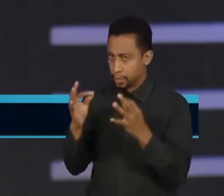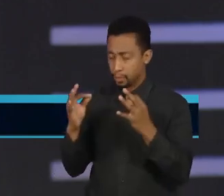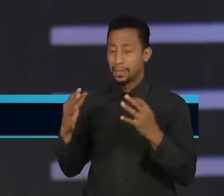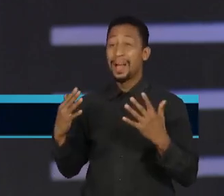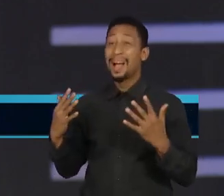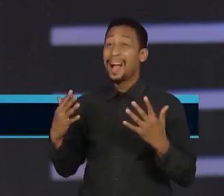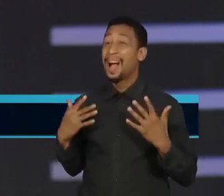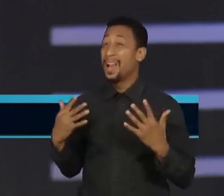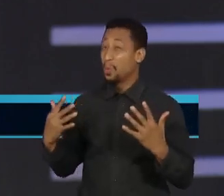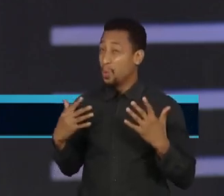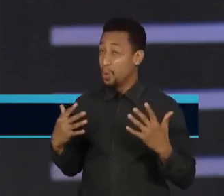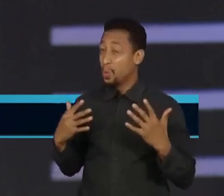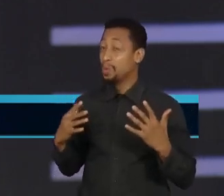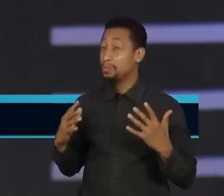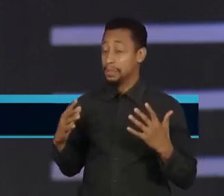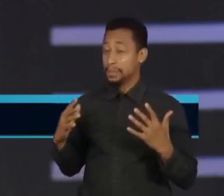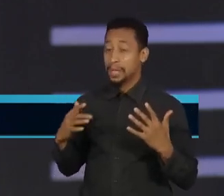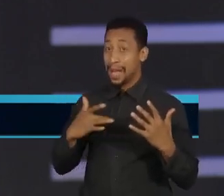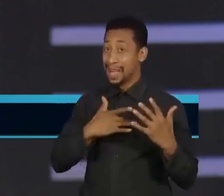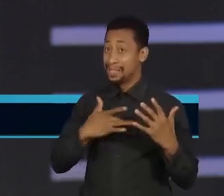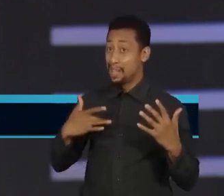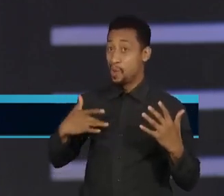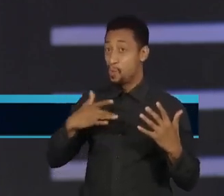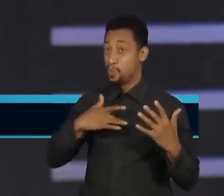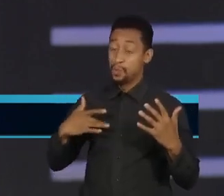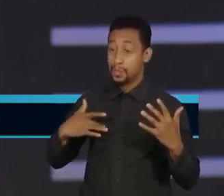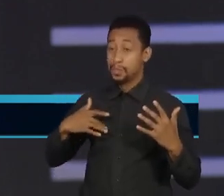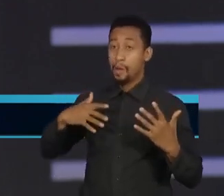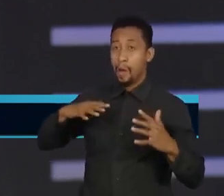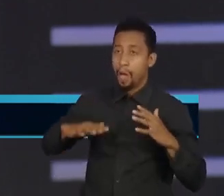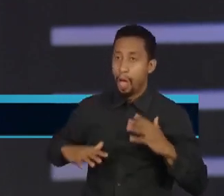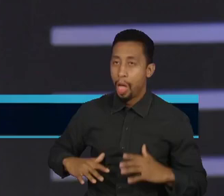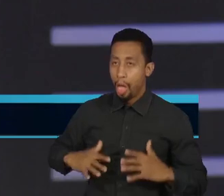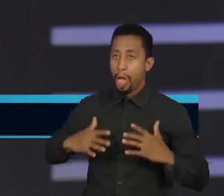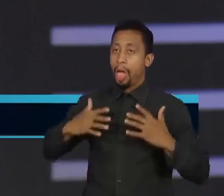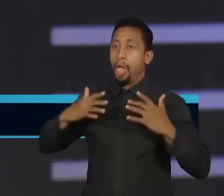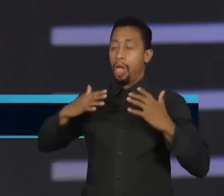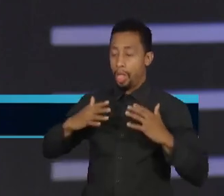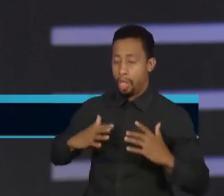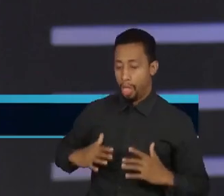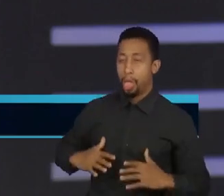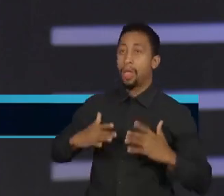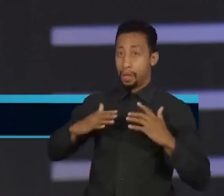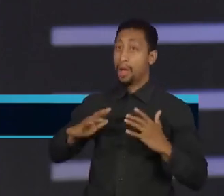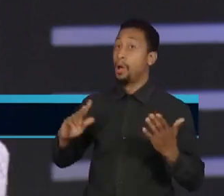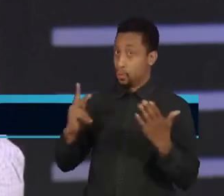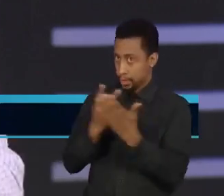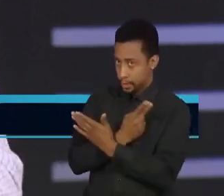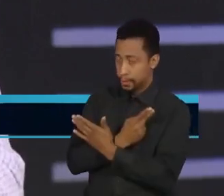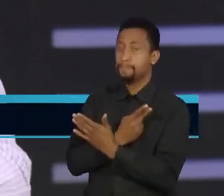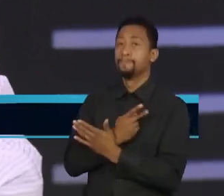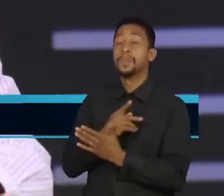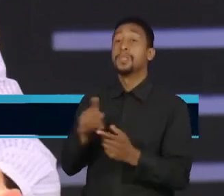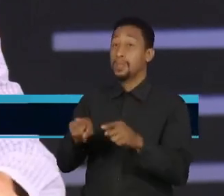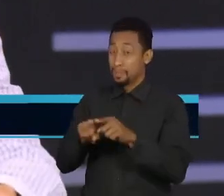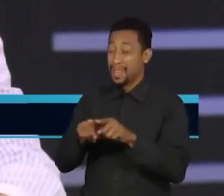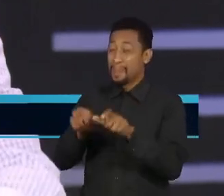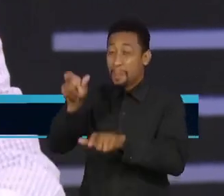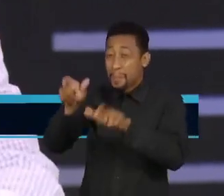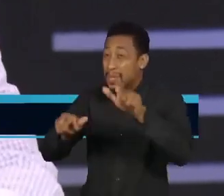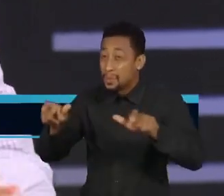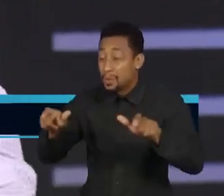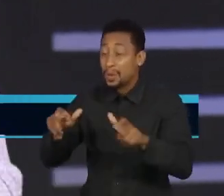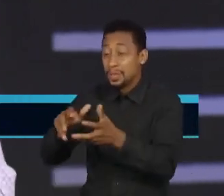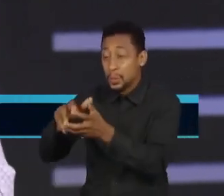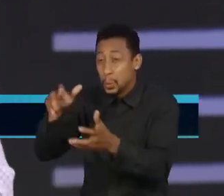desregula a saúde, descompensa doenças e mata. O que a gente está falando não é a desidratação